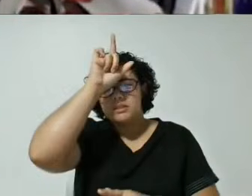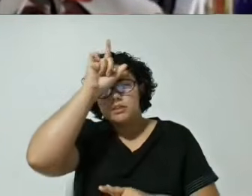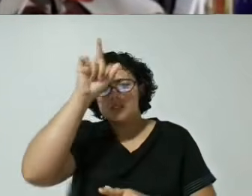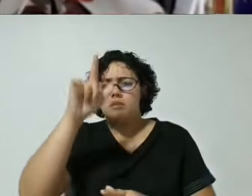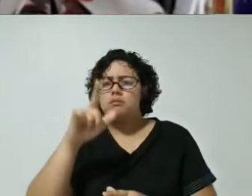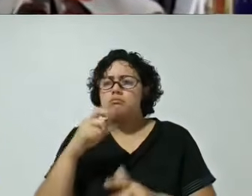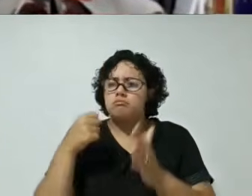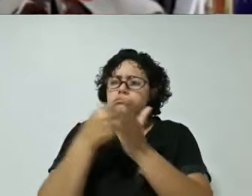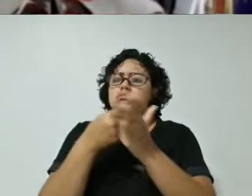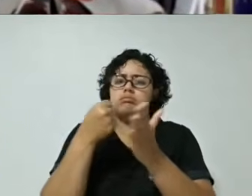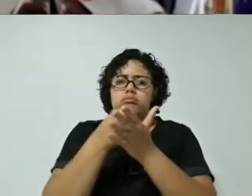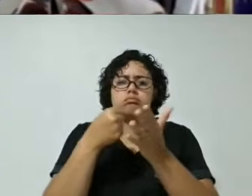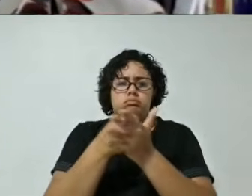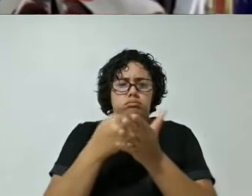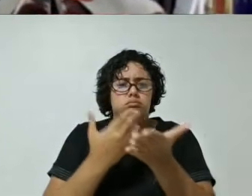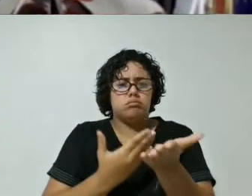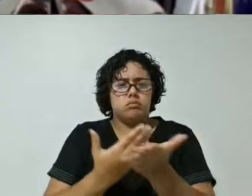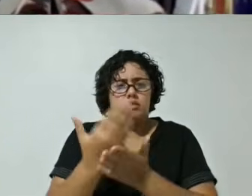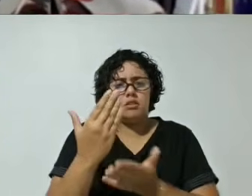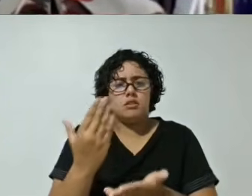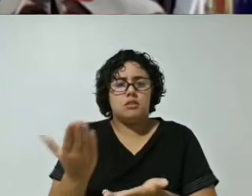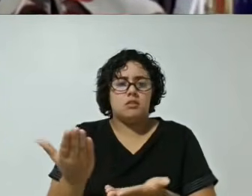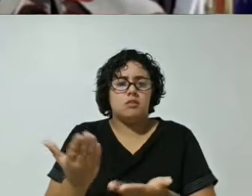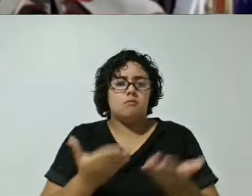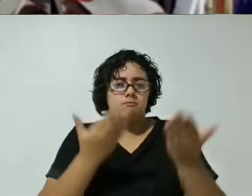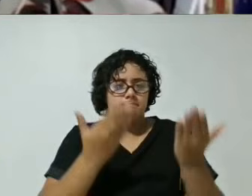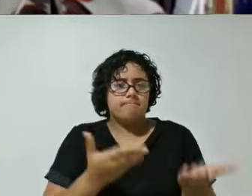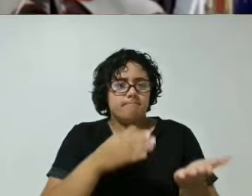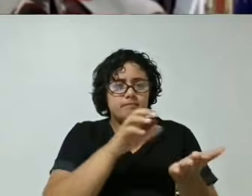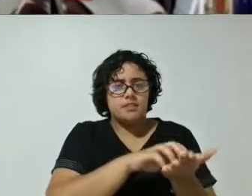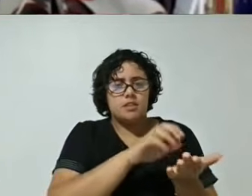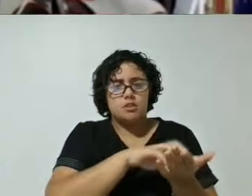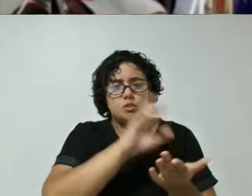favor do Centro Cultural São Bernardo.